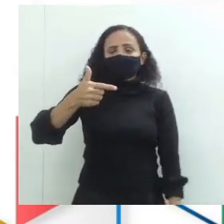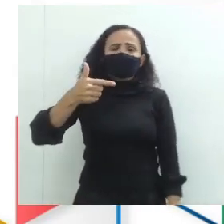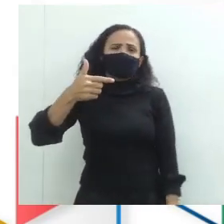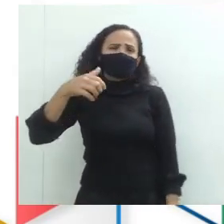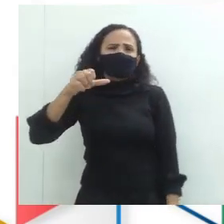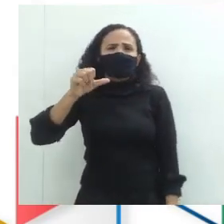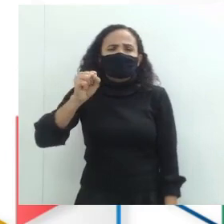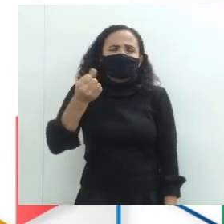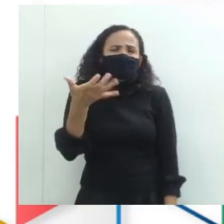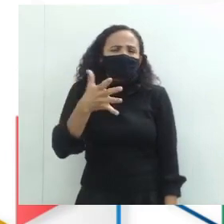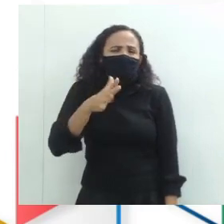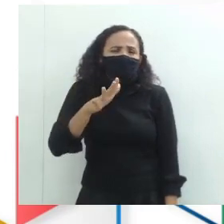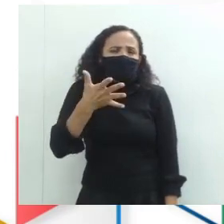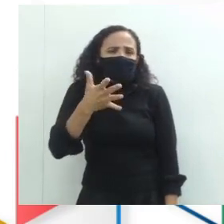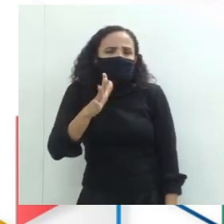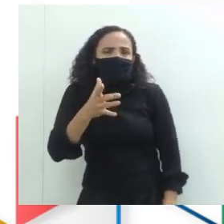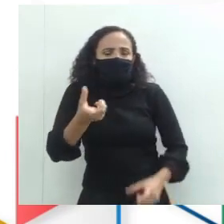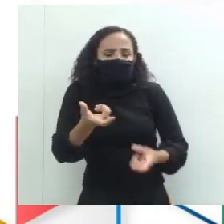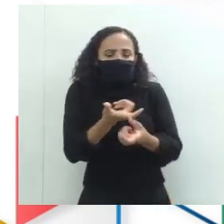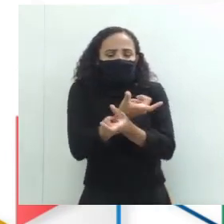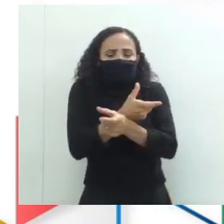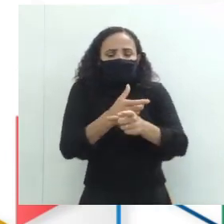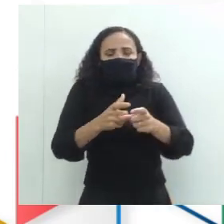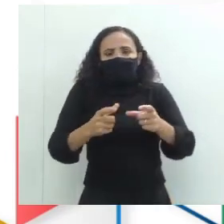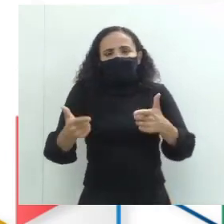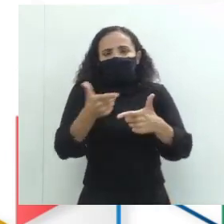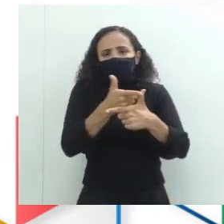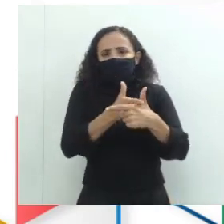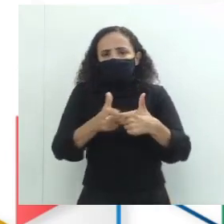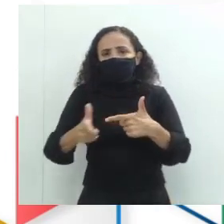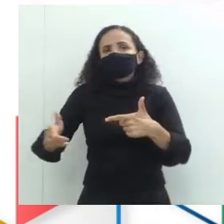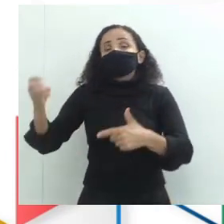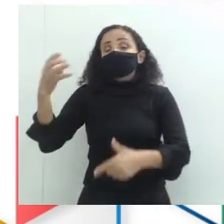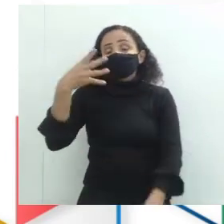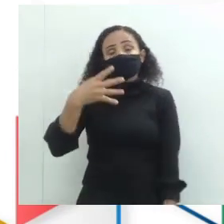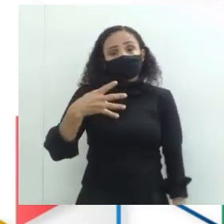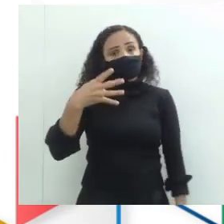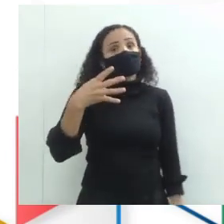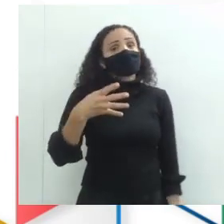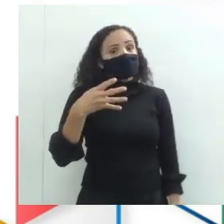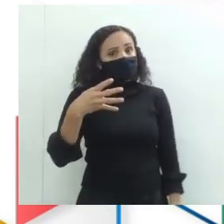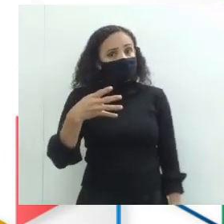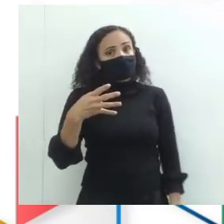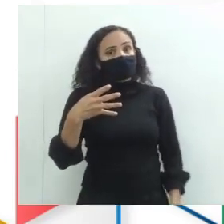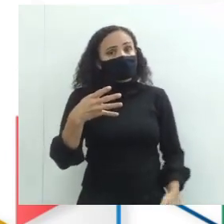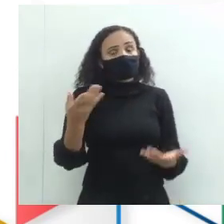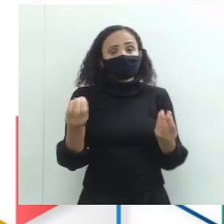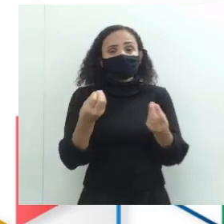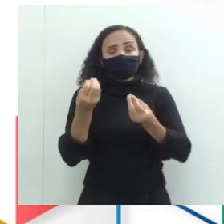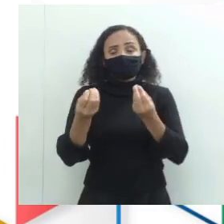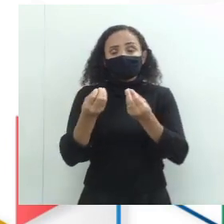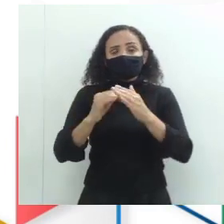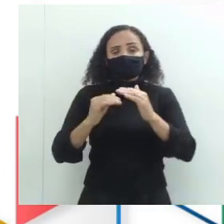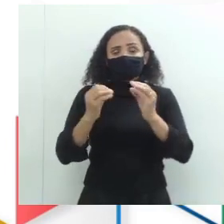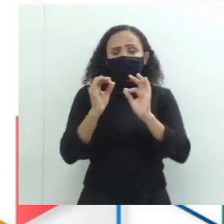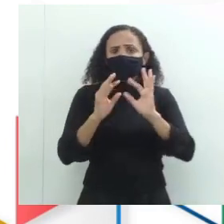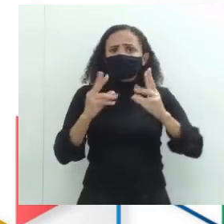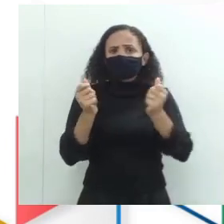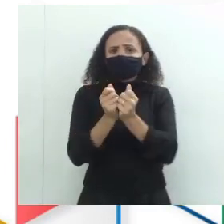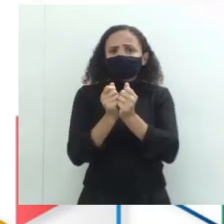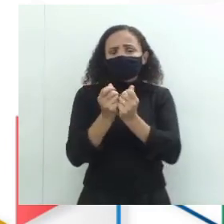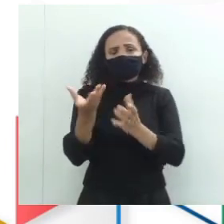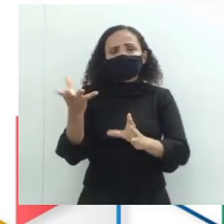máxima que teu pé pode crescer, dividido por 4, porque nós temos 4 membros superiores e